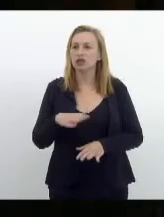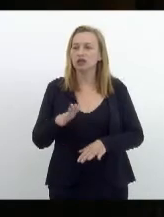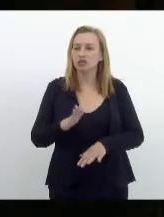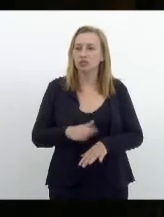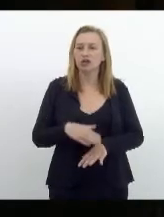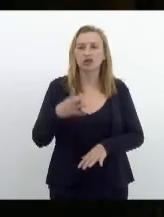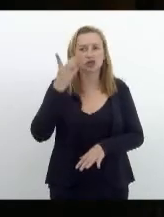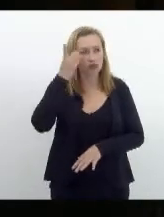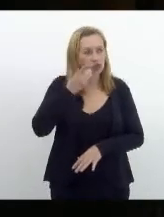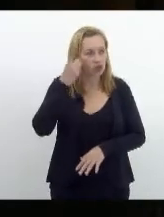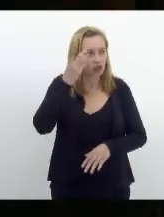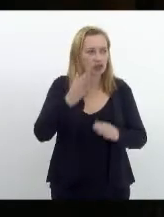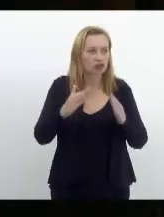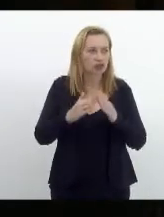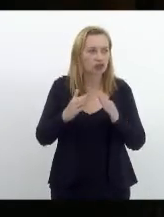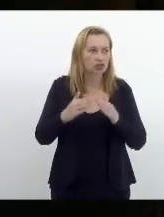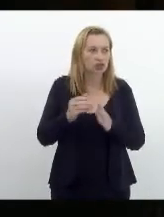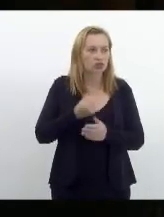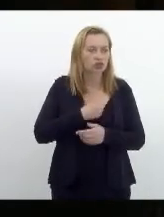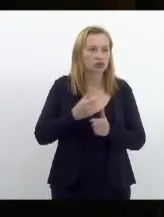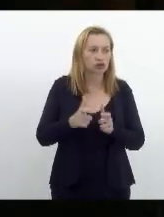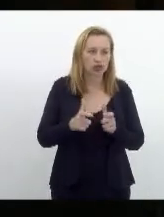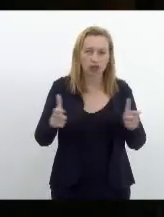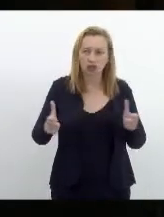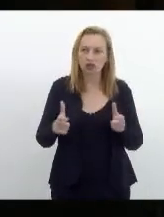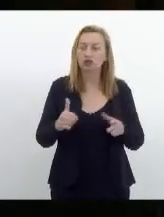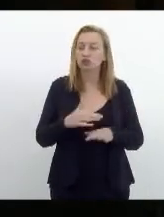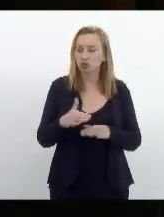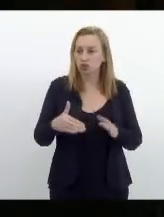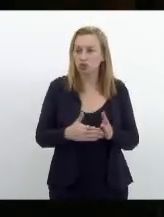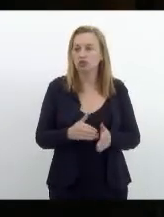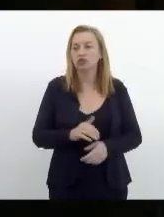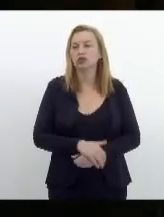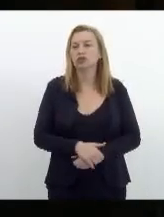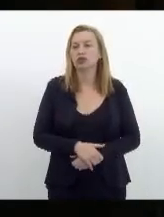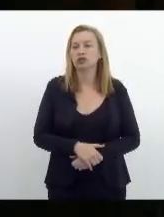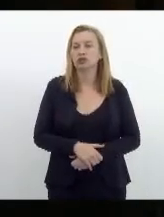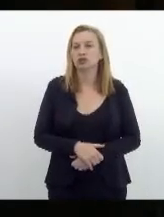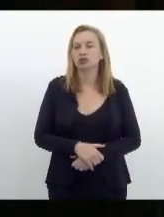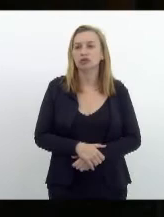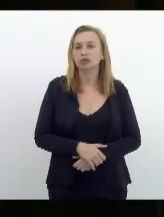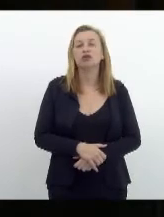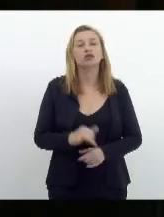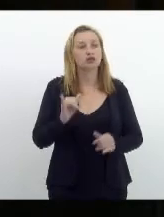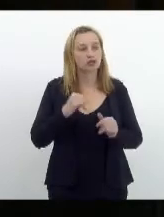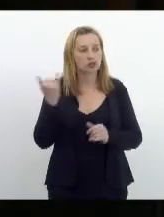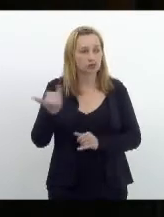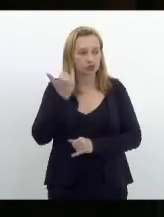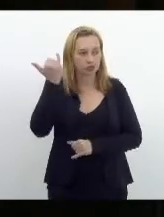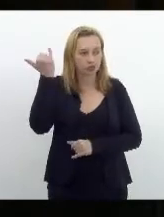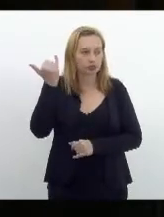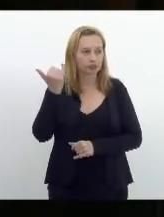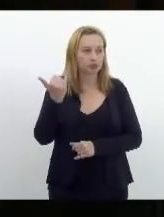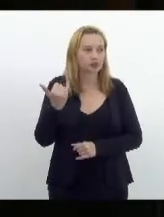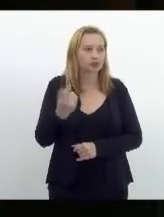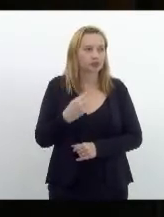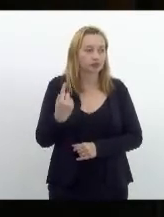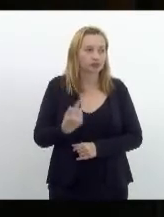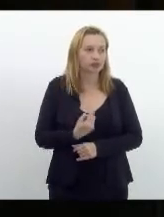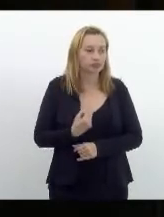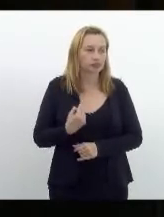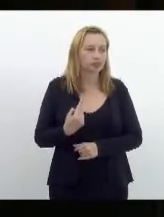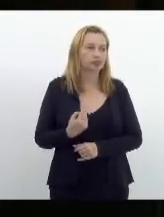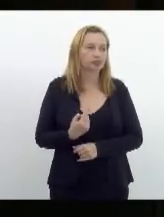desta casa, grande maioria, se não todos, é muito, muito importante para o nosso